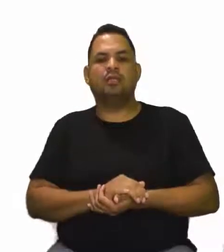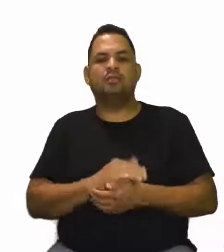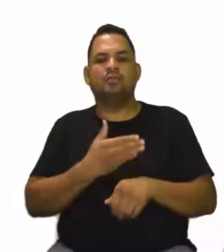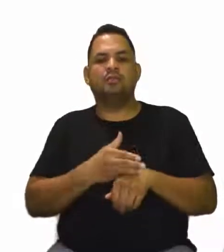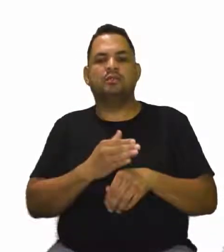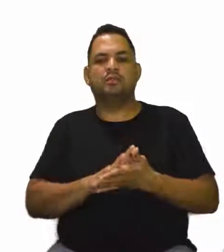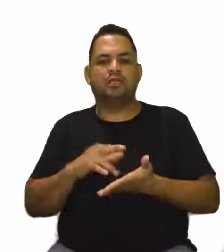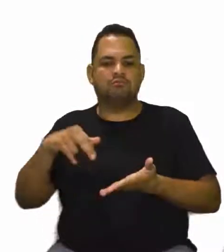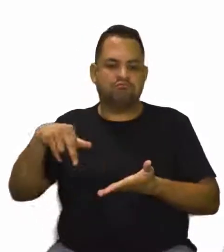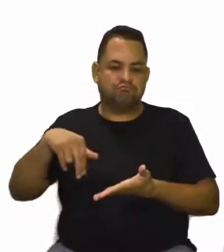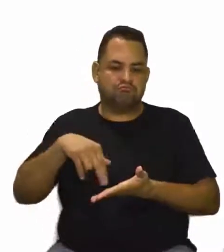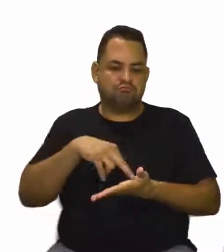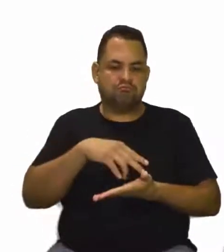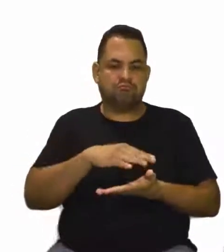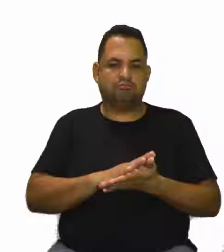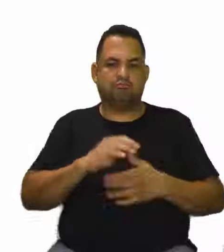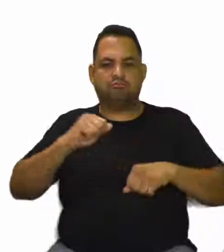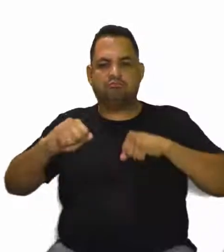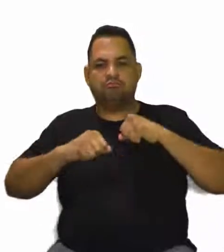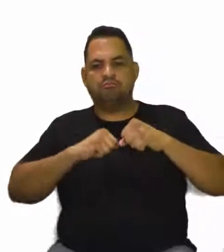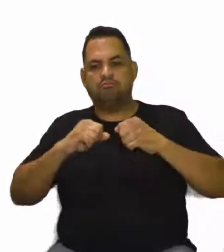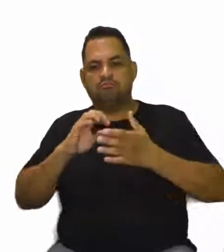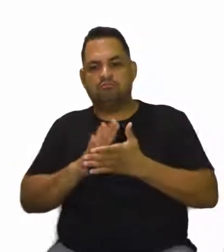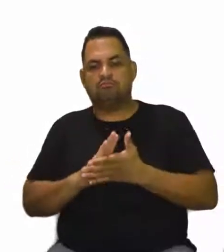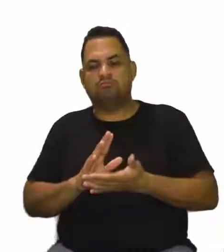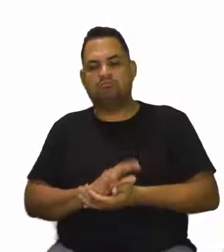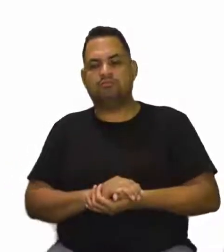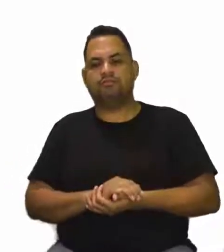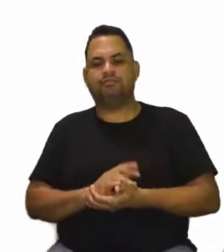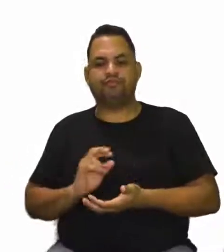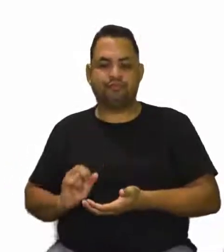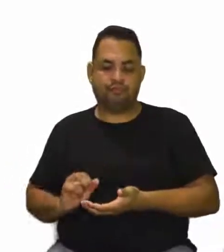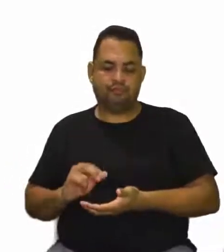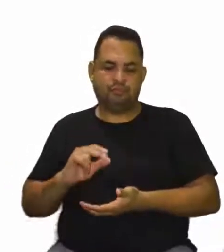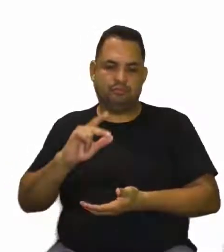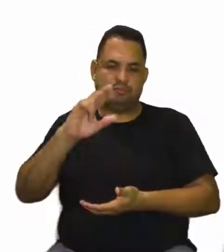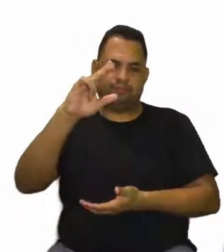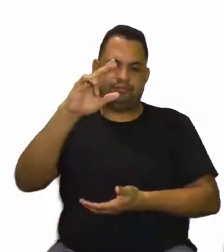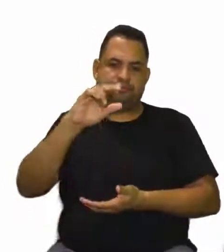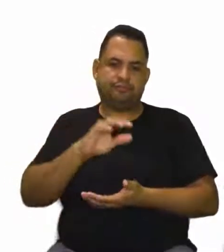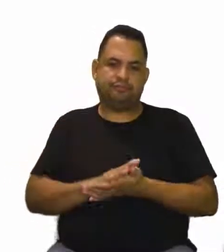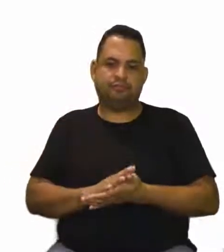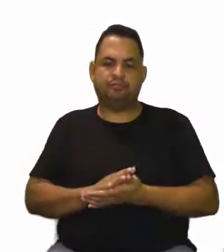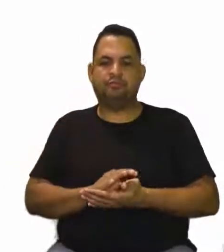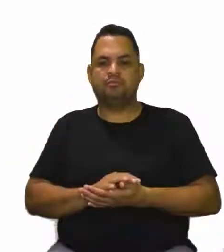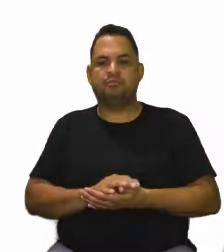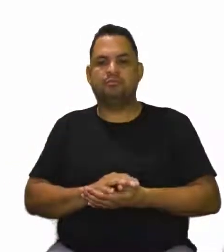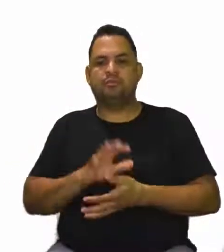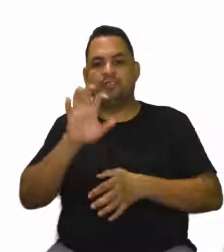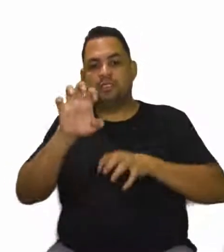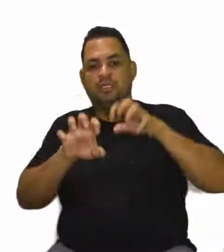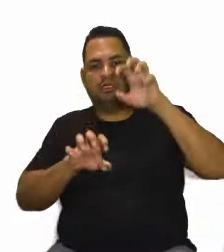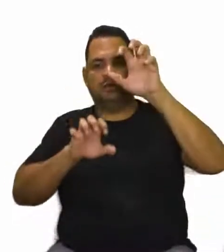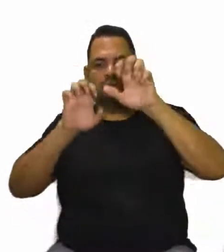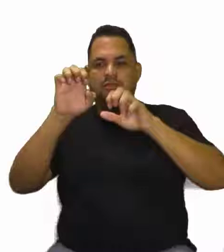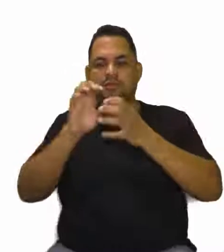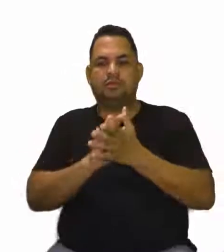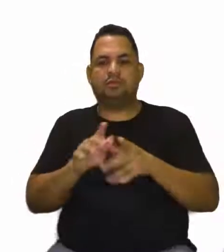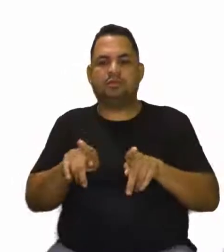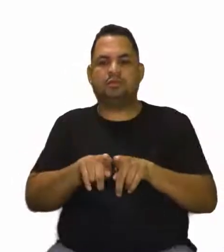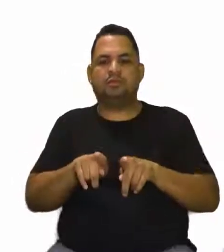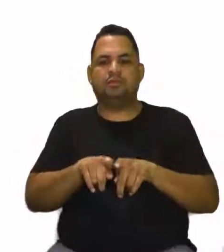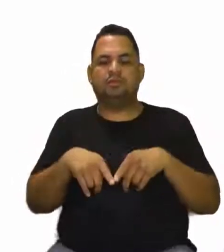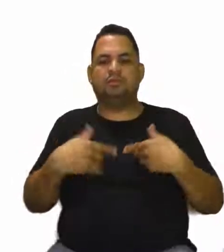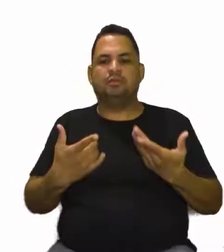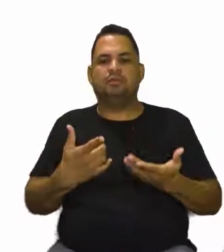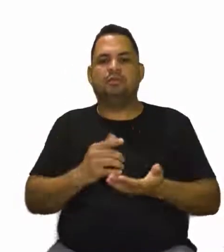Numa caminhada, numa corrida, numa subida e escalada. E eu posso trazer o